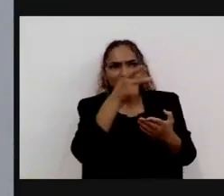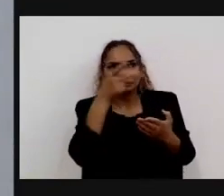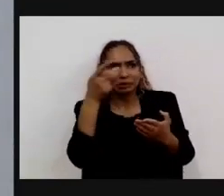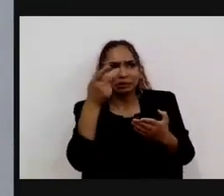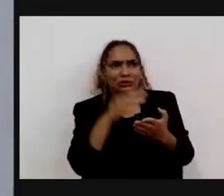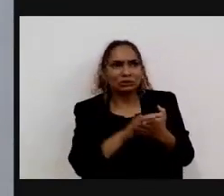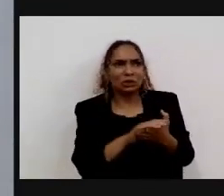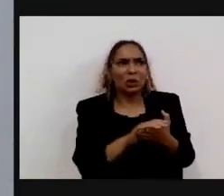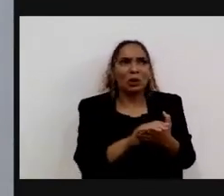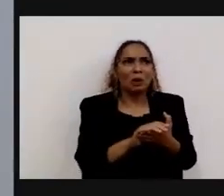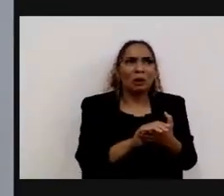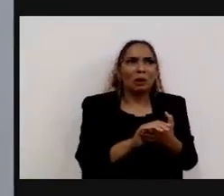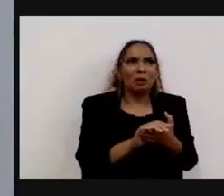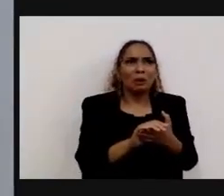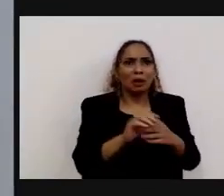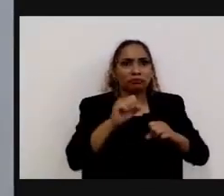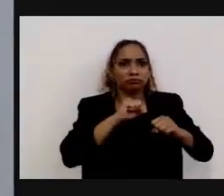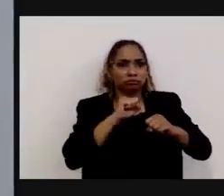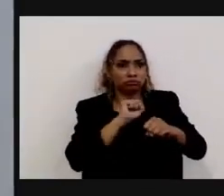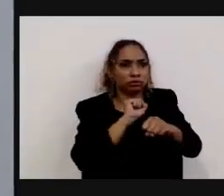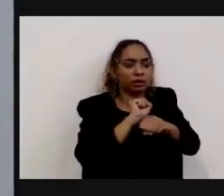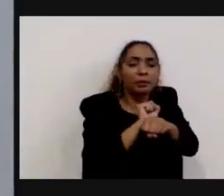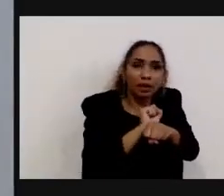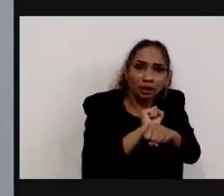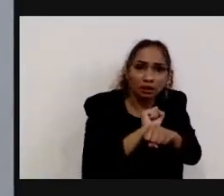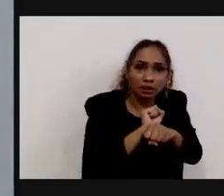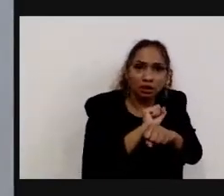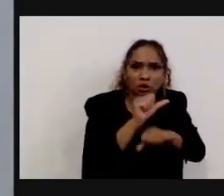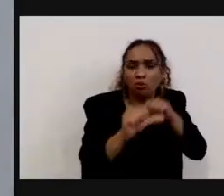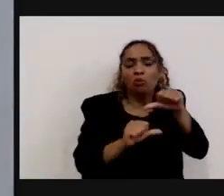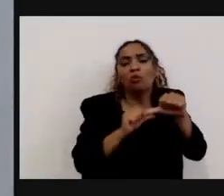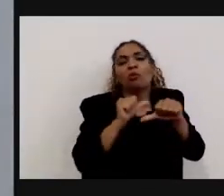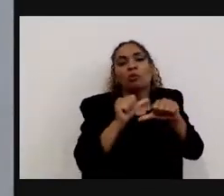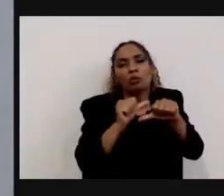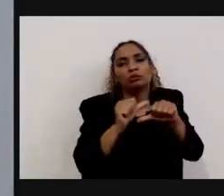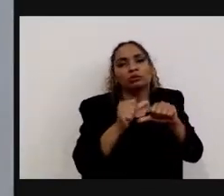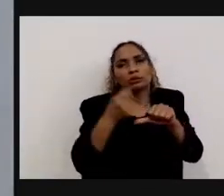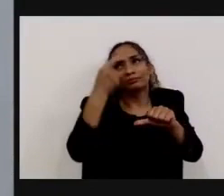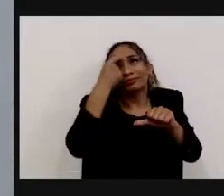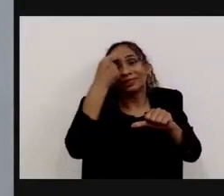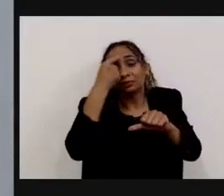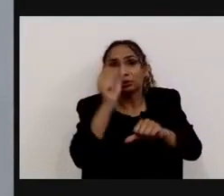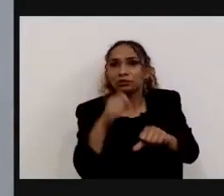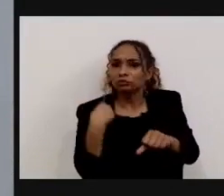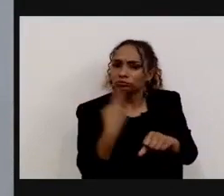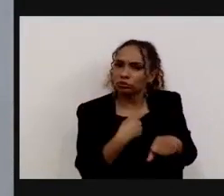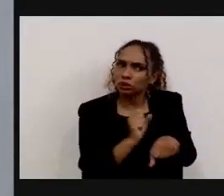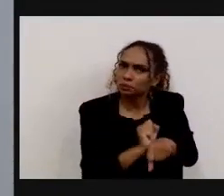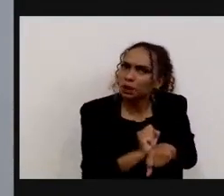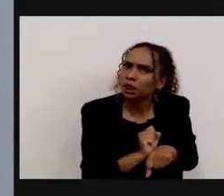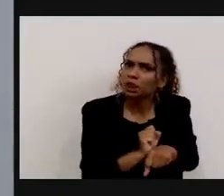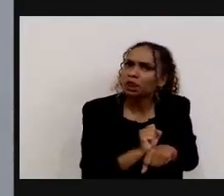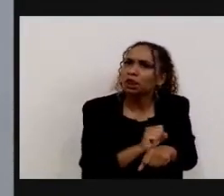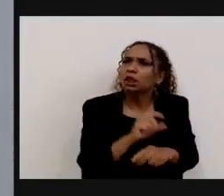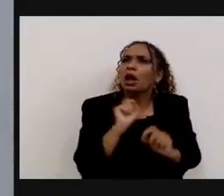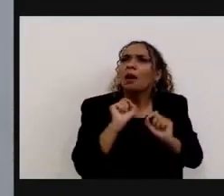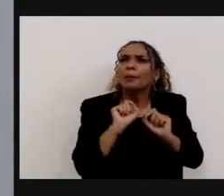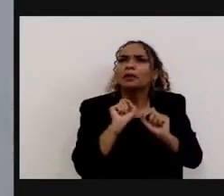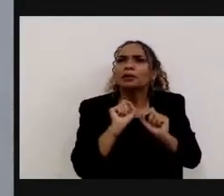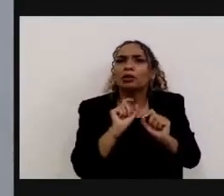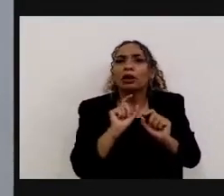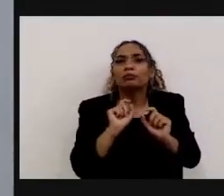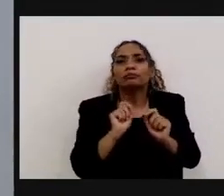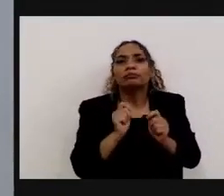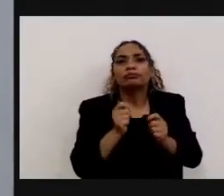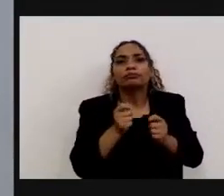pessoa mas a cultura é muito paralisante né mudanças ideais nos paralisam Então vamos ver o que a gente consegue fazer o que é